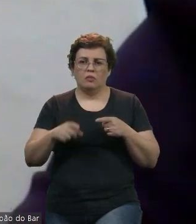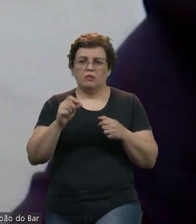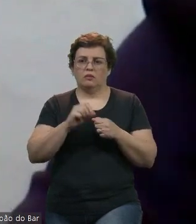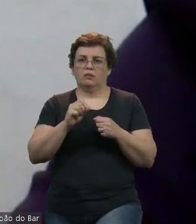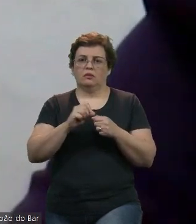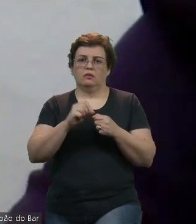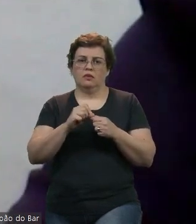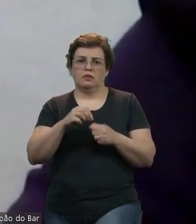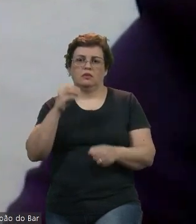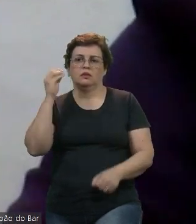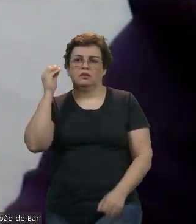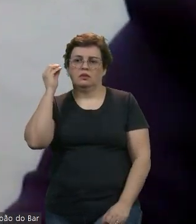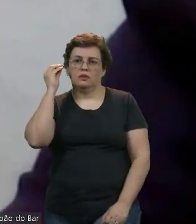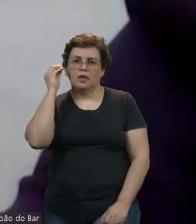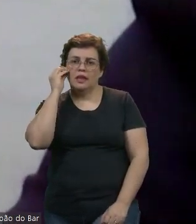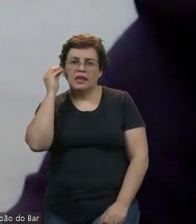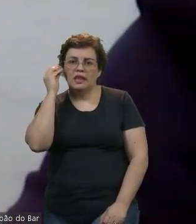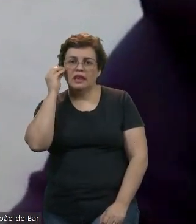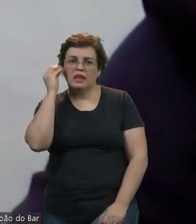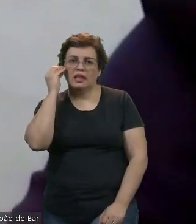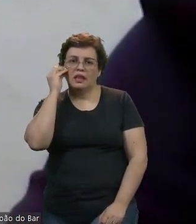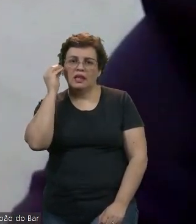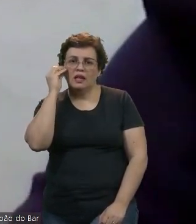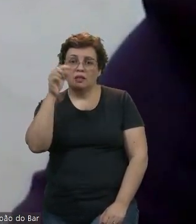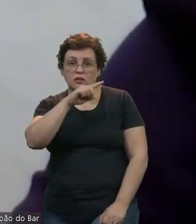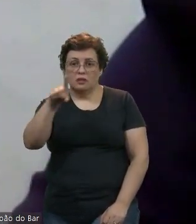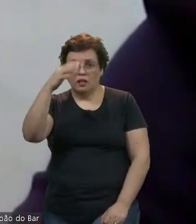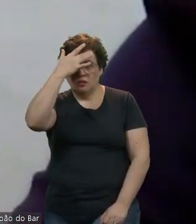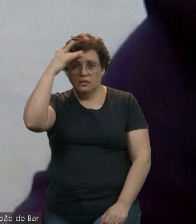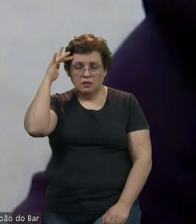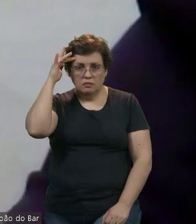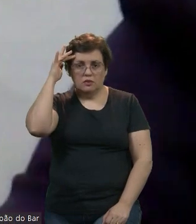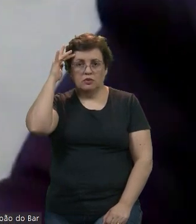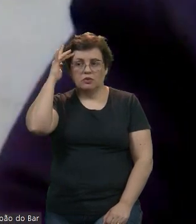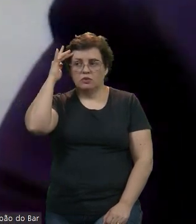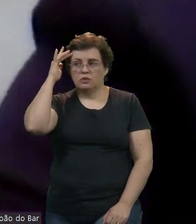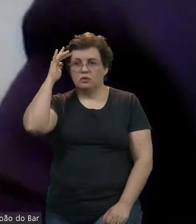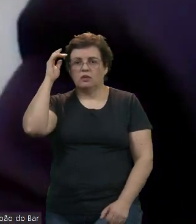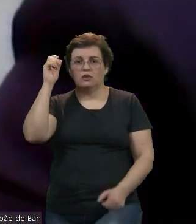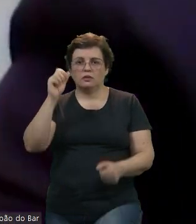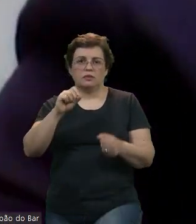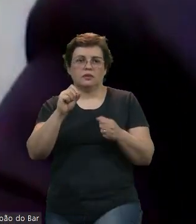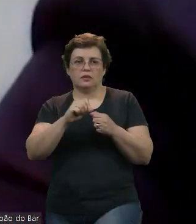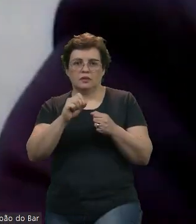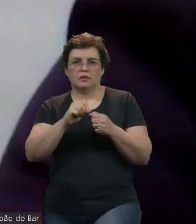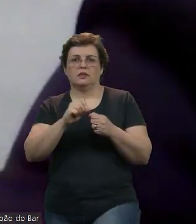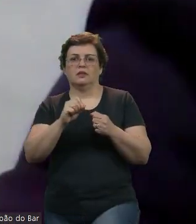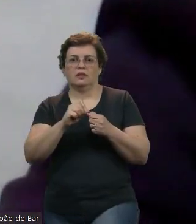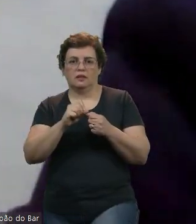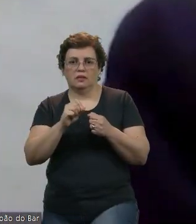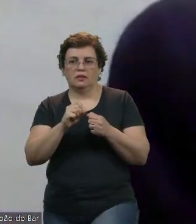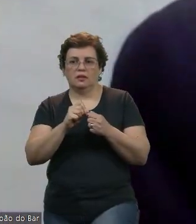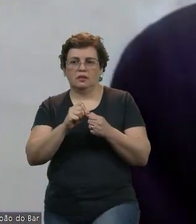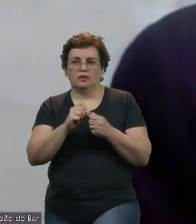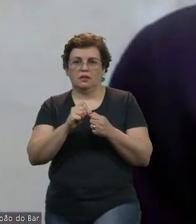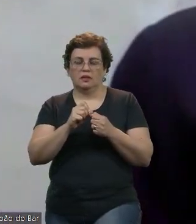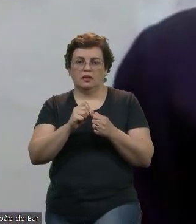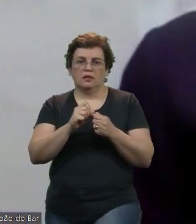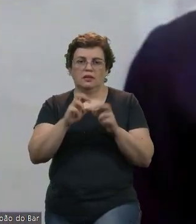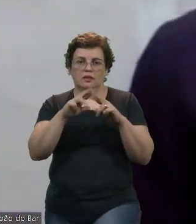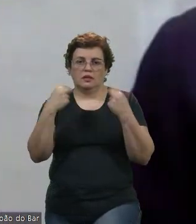vereadores como das pessoas que vão fazer a sessão junto com a gente, os servidores da casa?